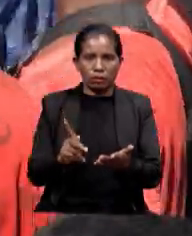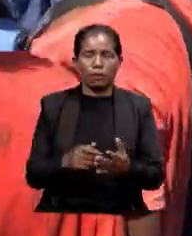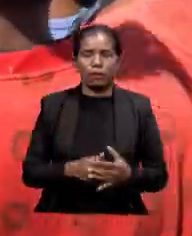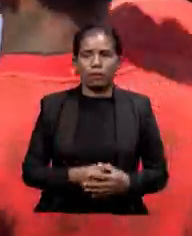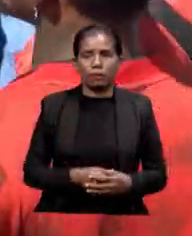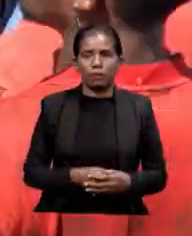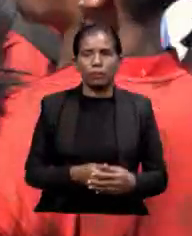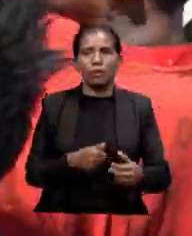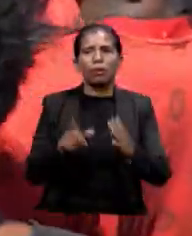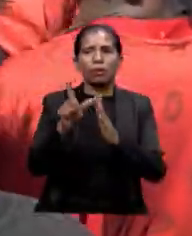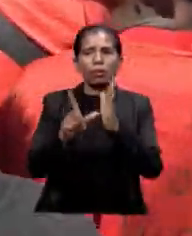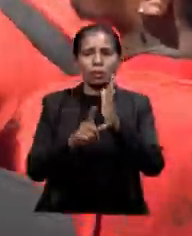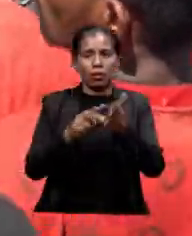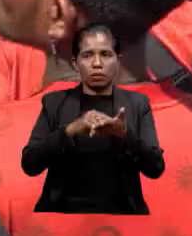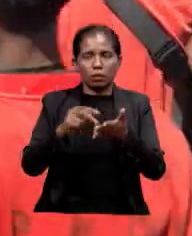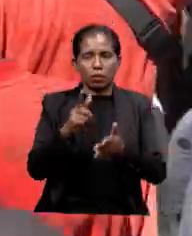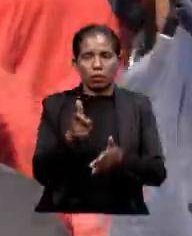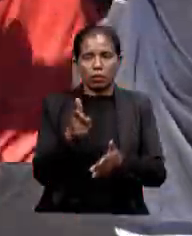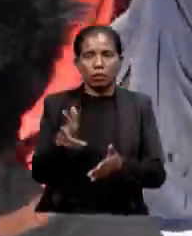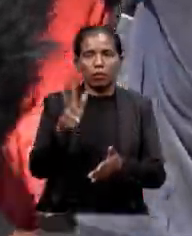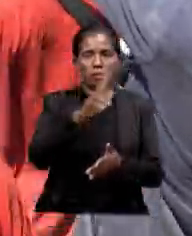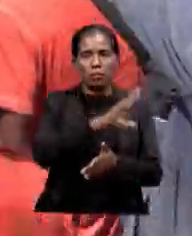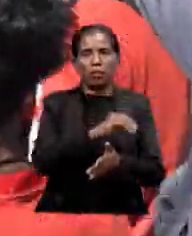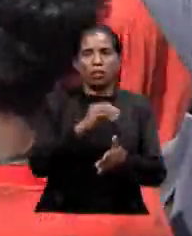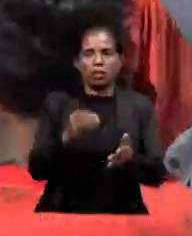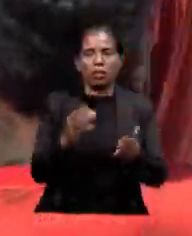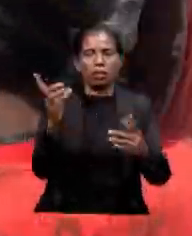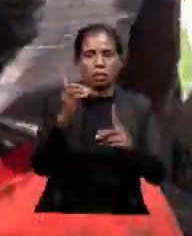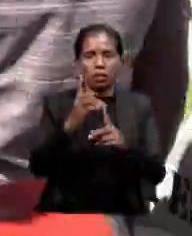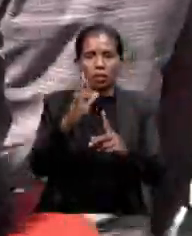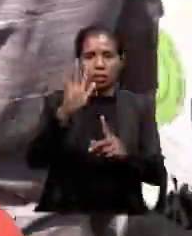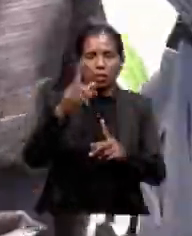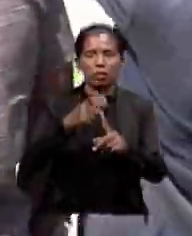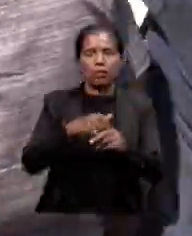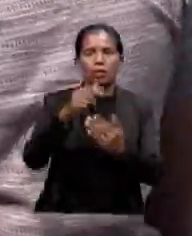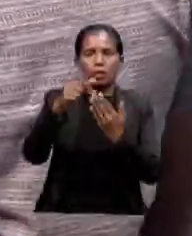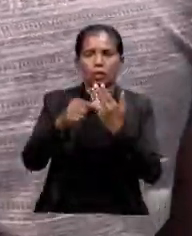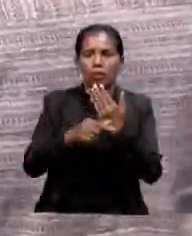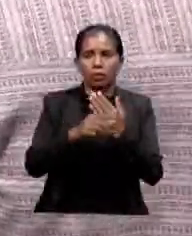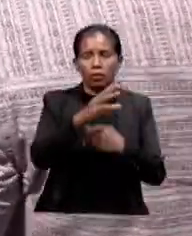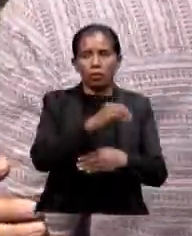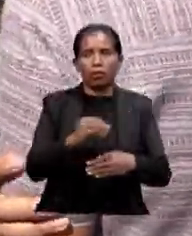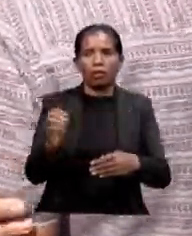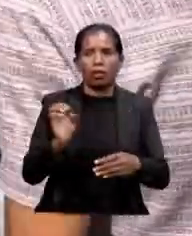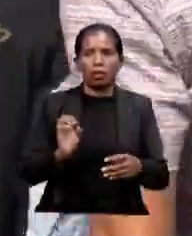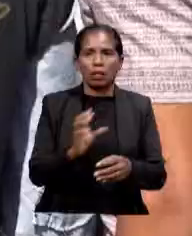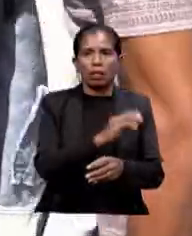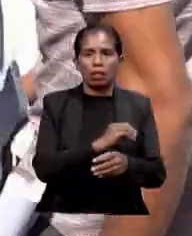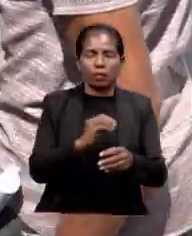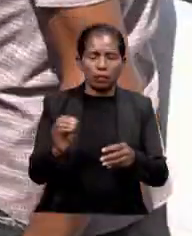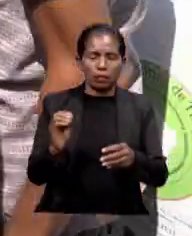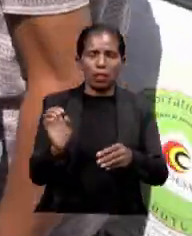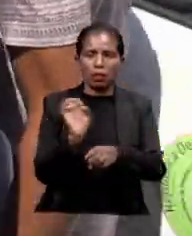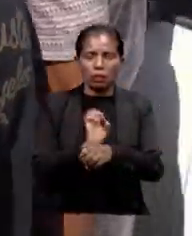Tuir lei número Ronulo Recintolo, Barari Ruacia, Loron Lima, Fulan Agosto, operador economia, nebe comete